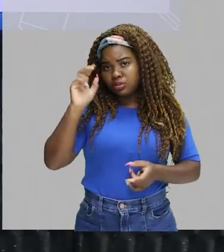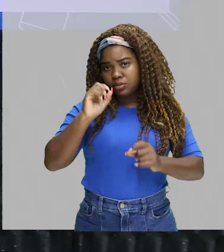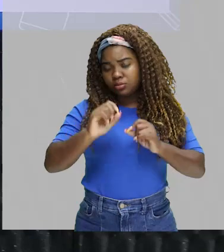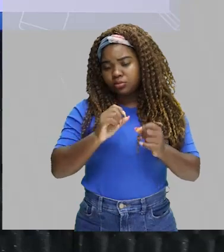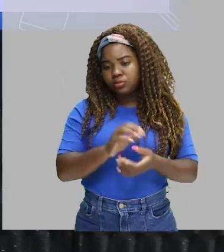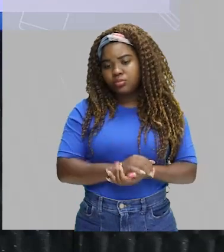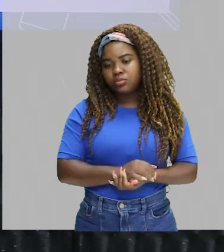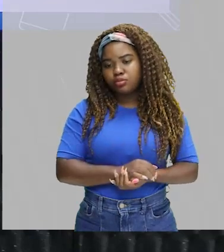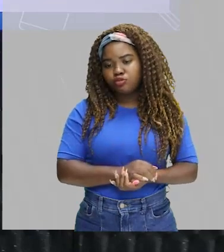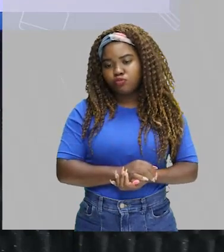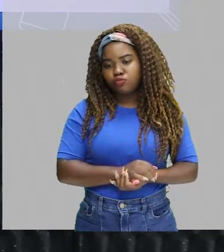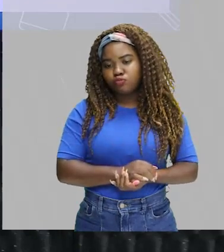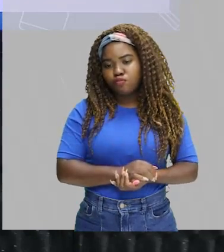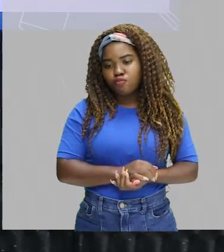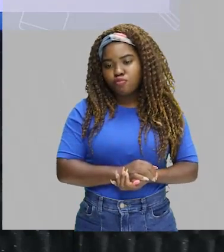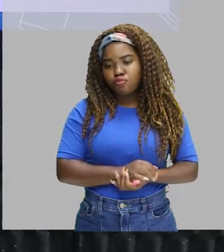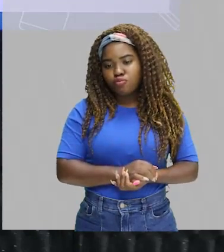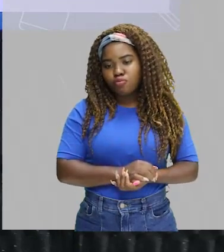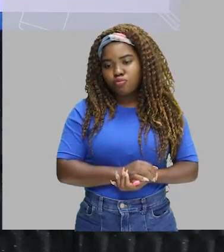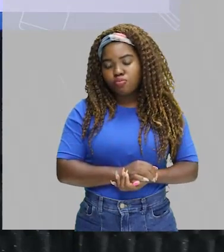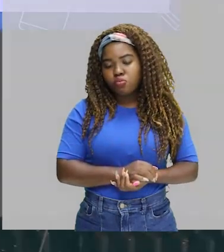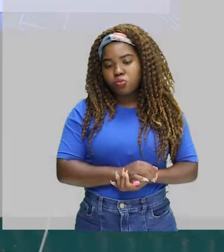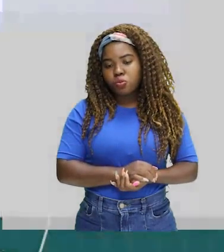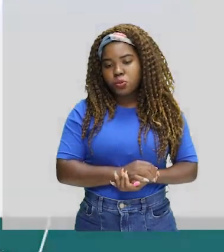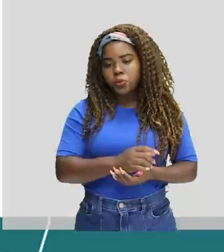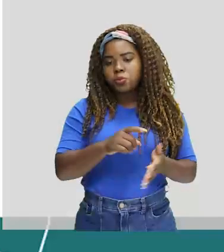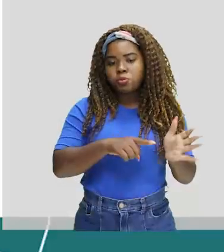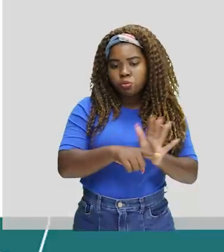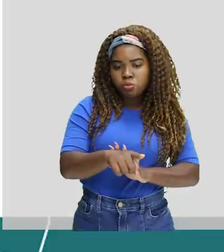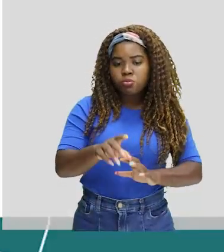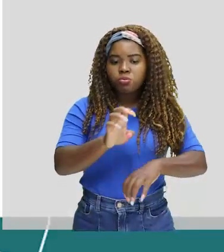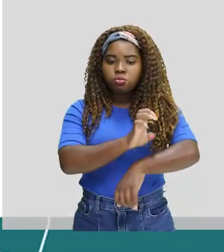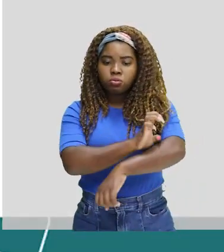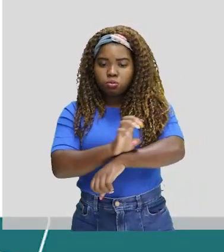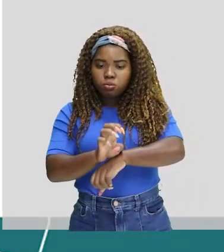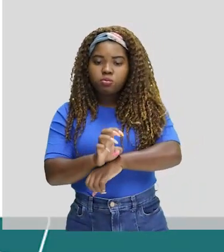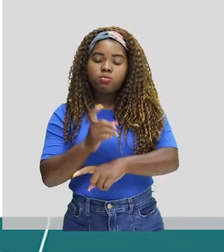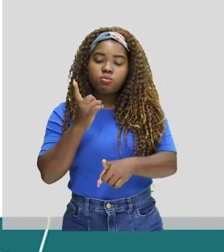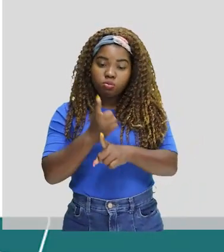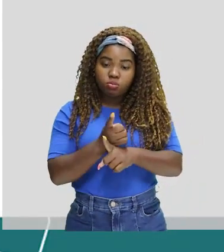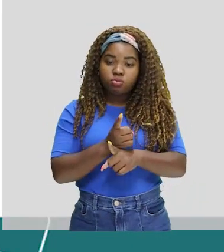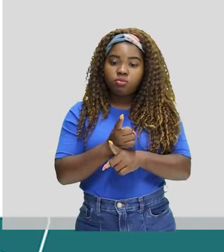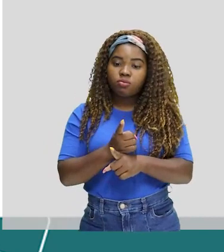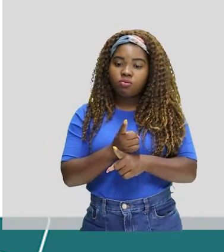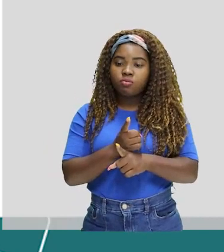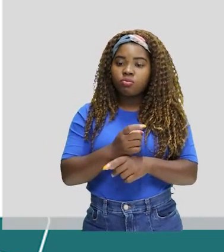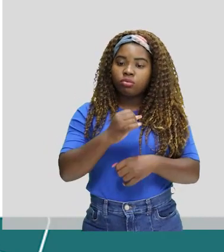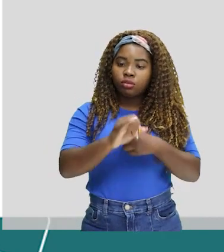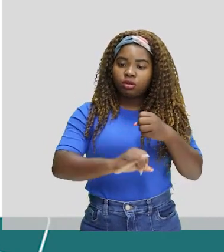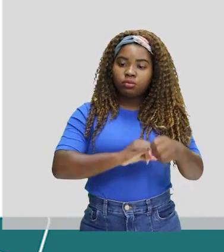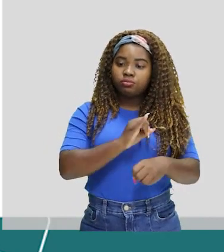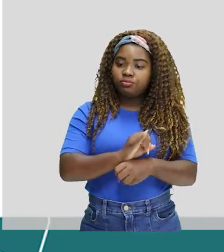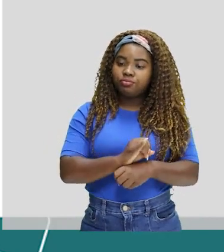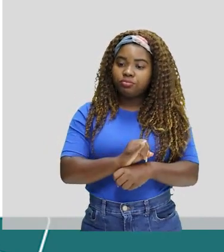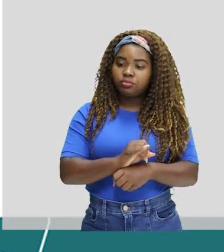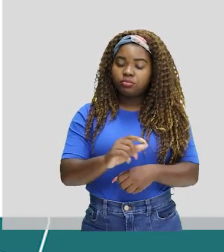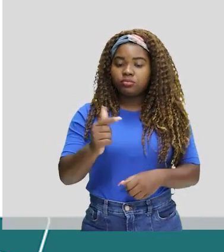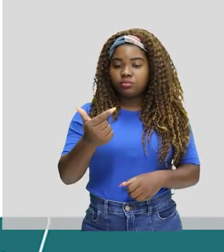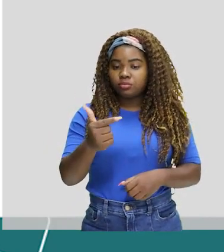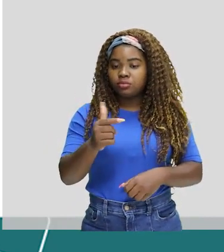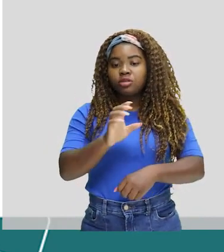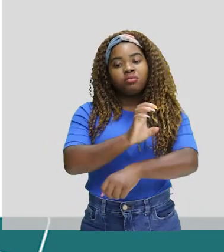legal. Geralmente as questões sobre ética que vocês encontram, tá, por aí na internet não trazem a